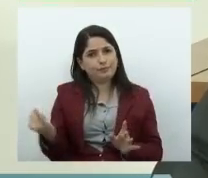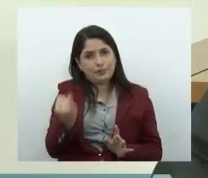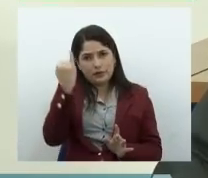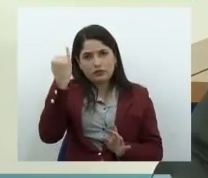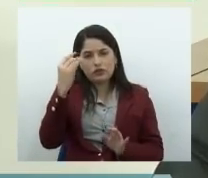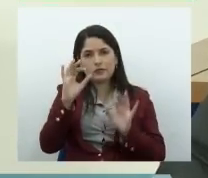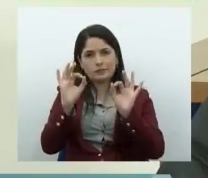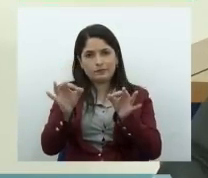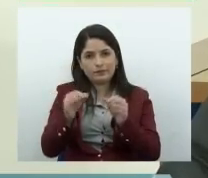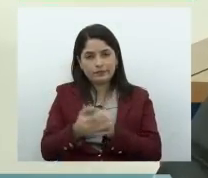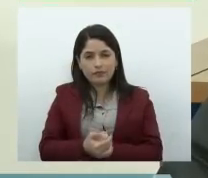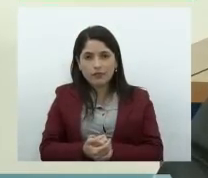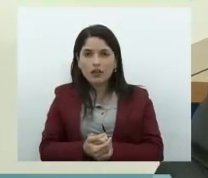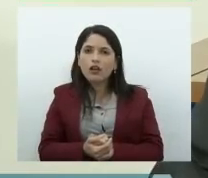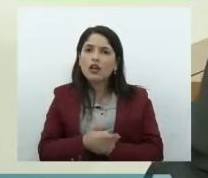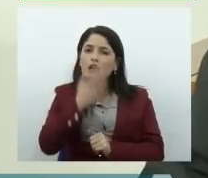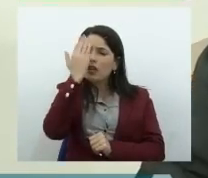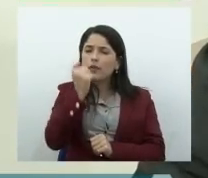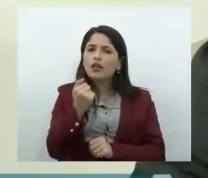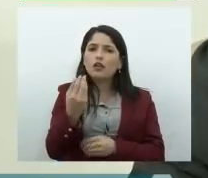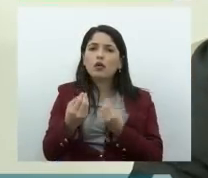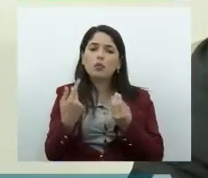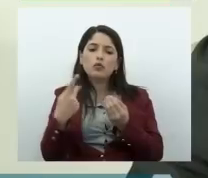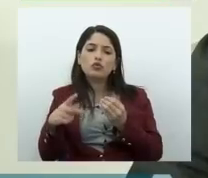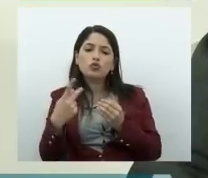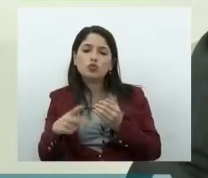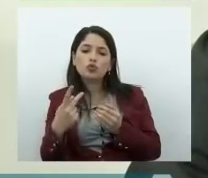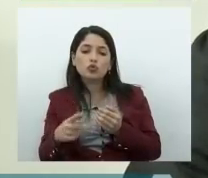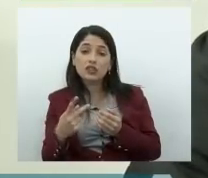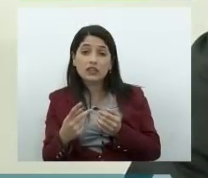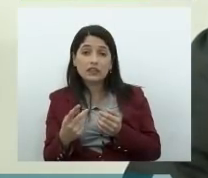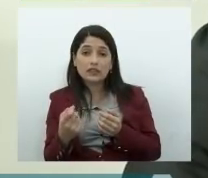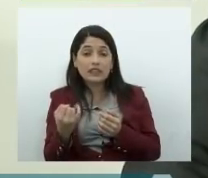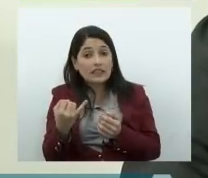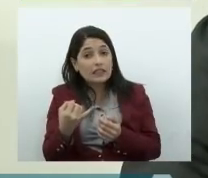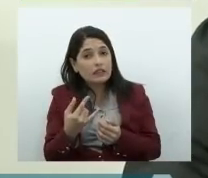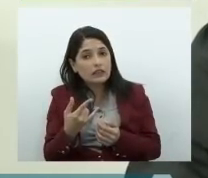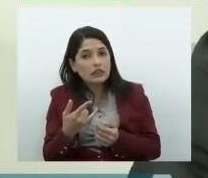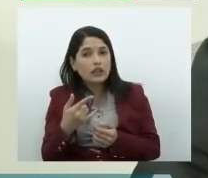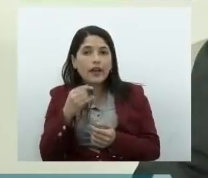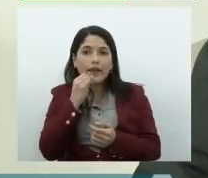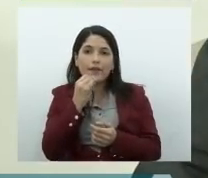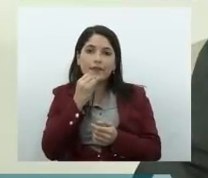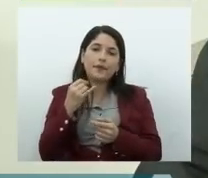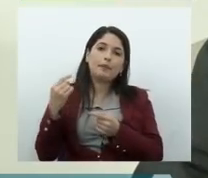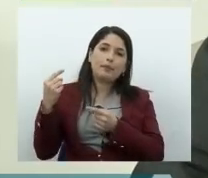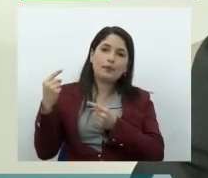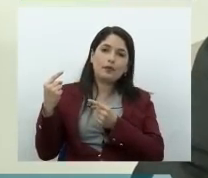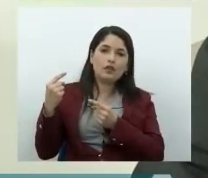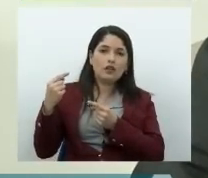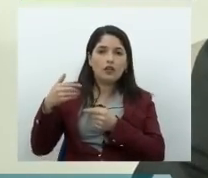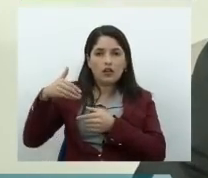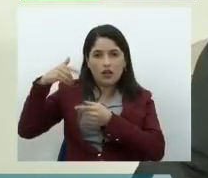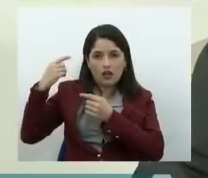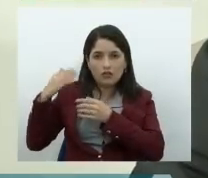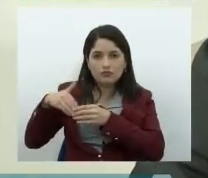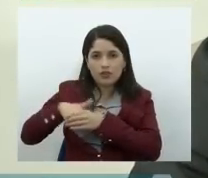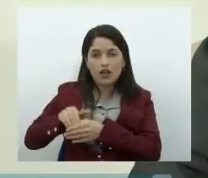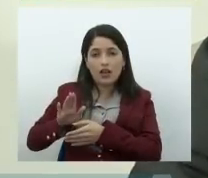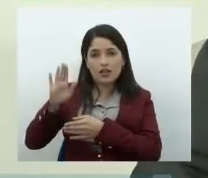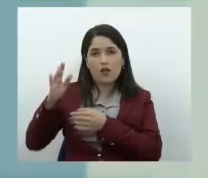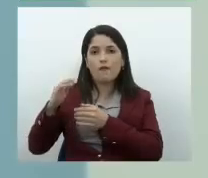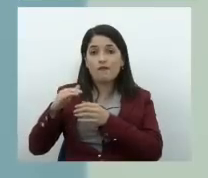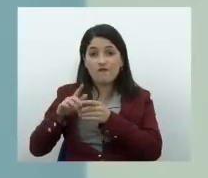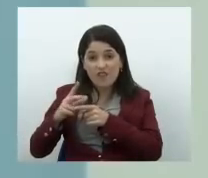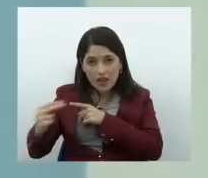saber, no seu governo, como o senhor trataria, caso vença as eleições, a imprensa de Guarulhos?